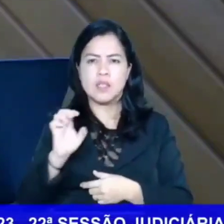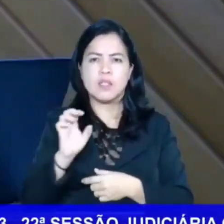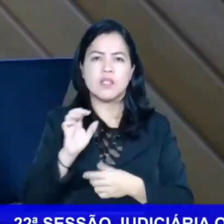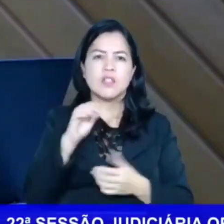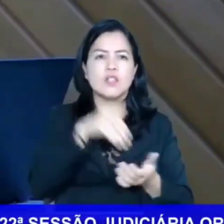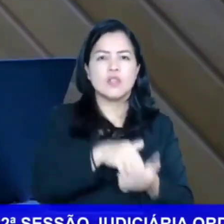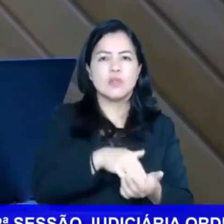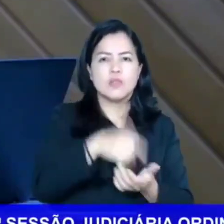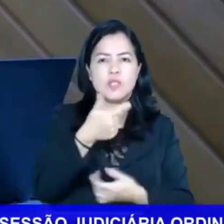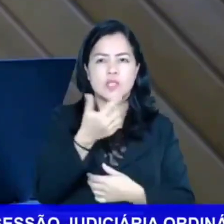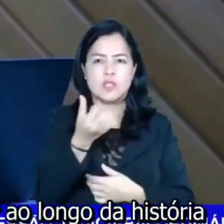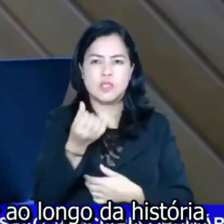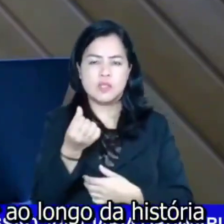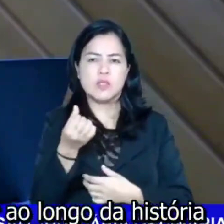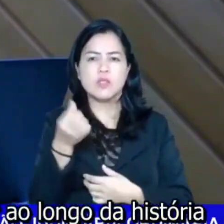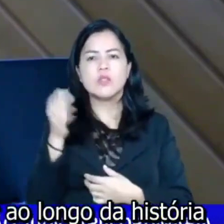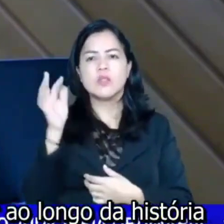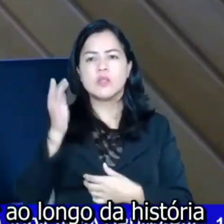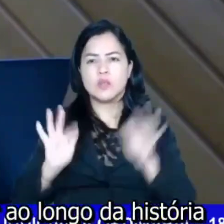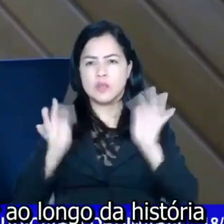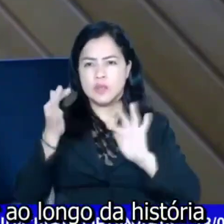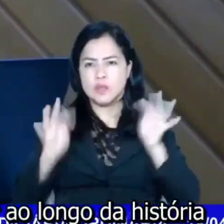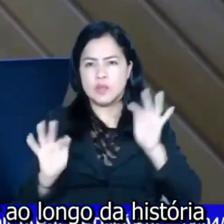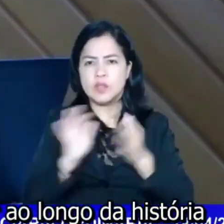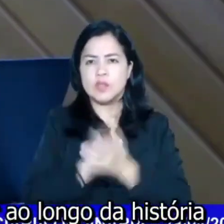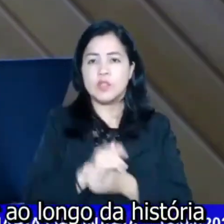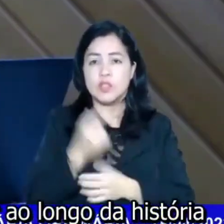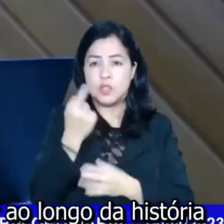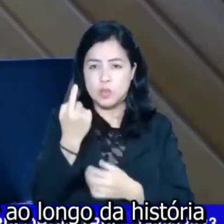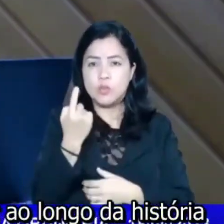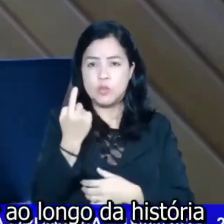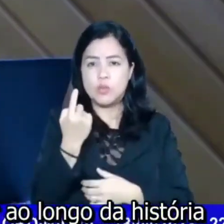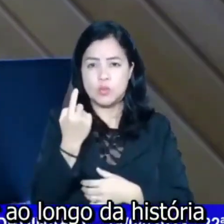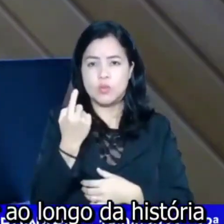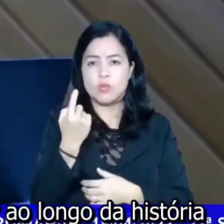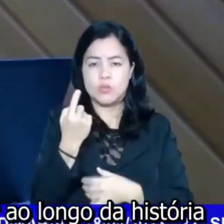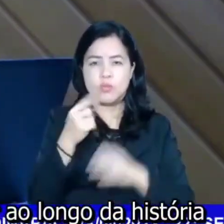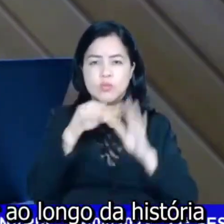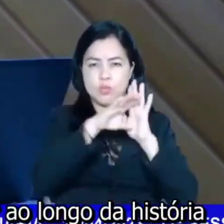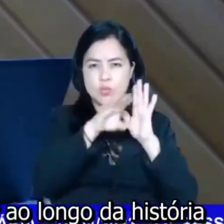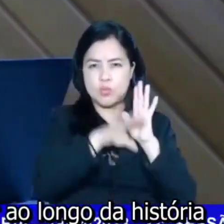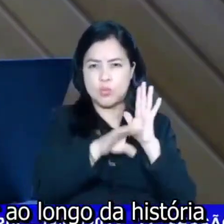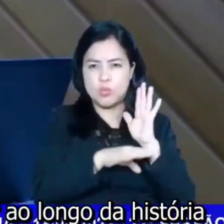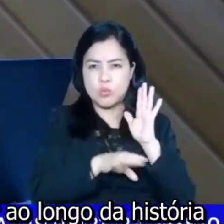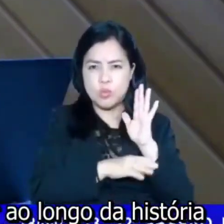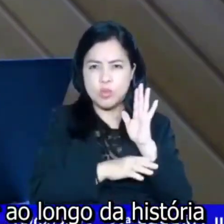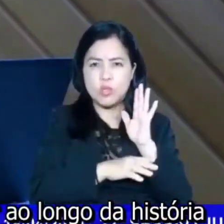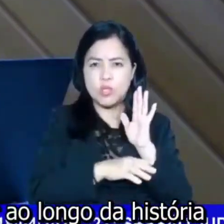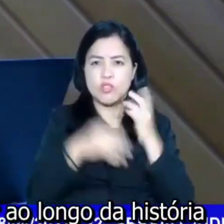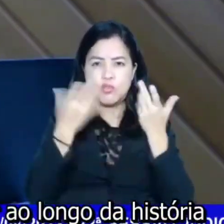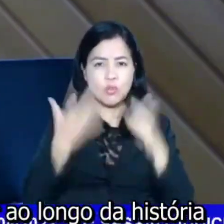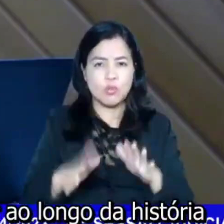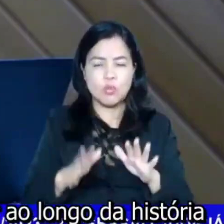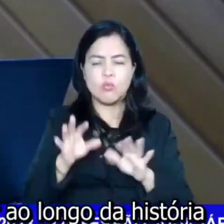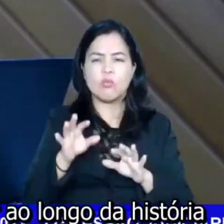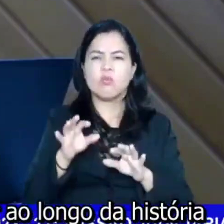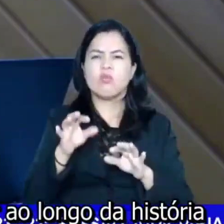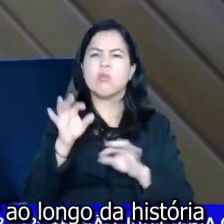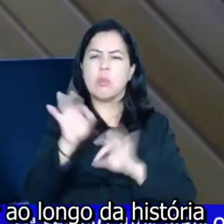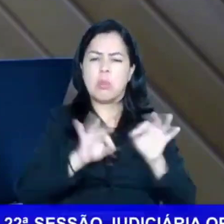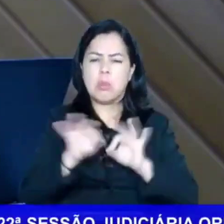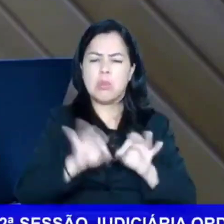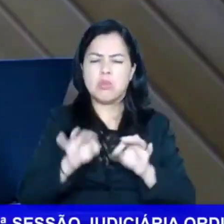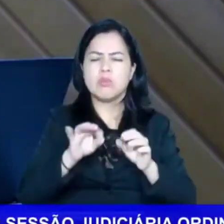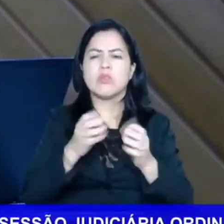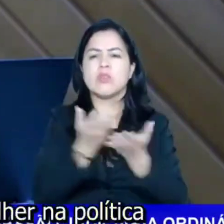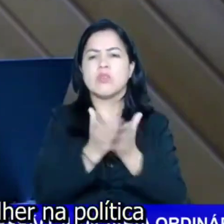26 de fevereiro. E uma das coisas que nós estamos tentando desconstruir ao longo da